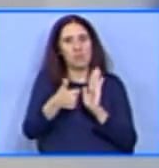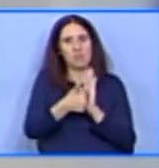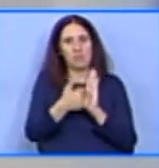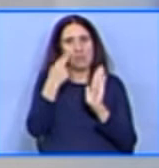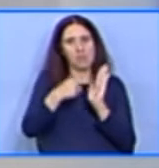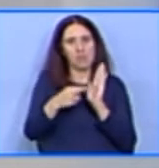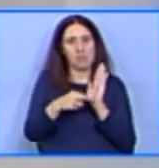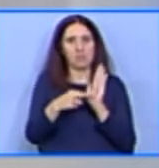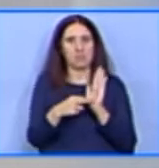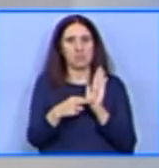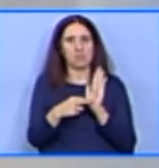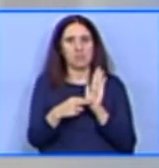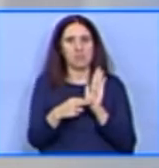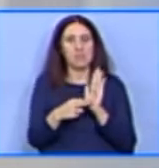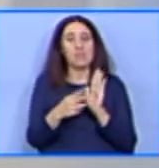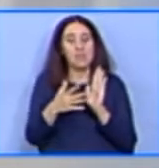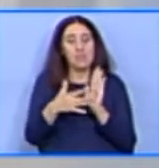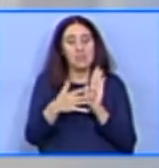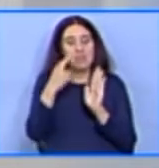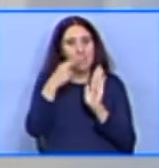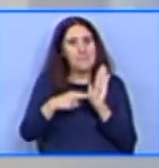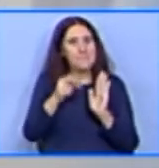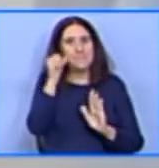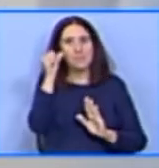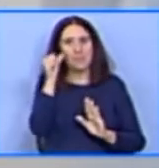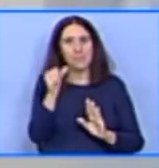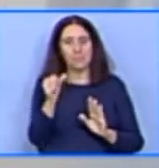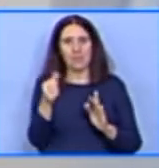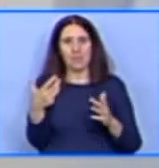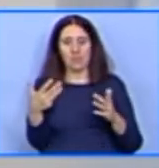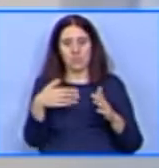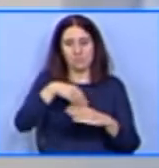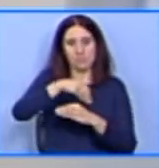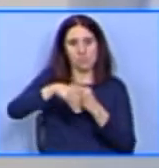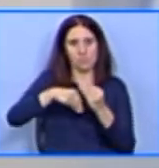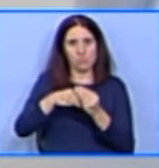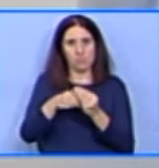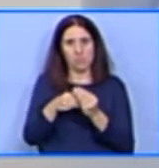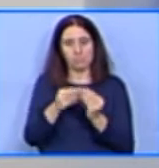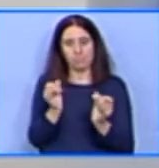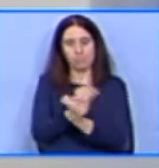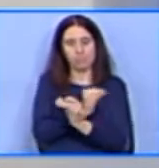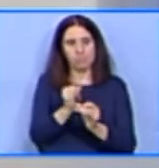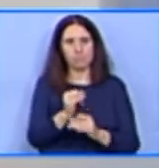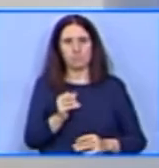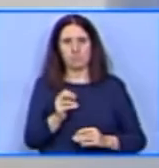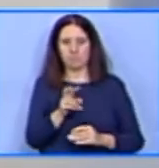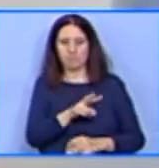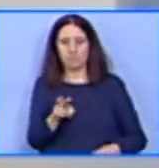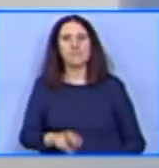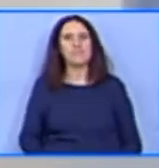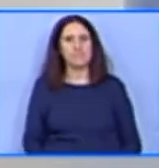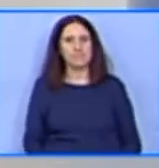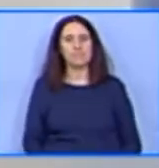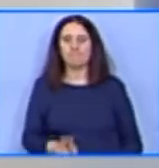E não se fez uma aproximação do texto. Esta leitura mista, paralela, acompanhada, cruzada, é muito